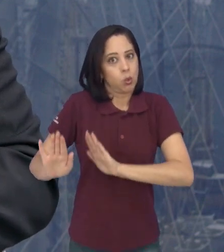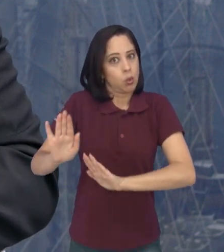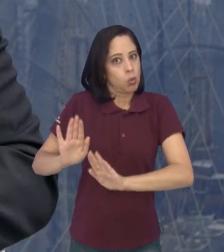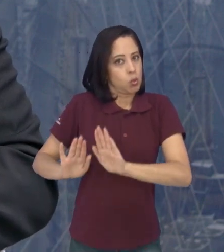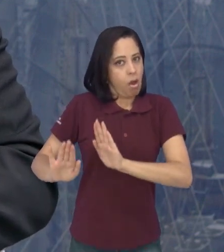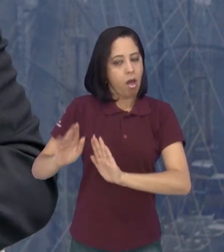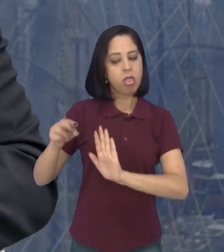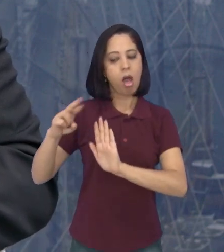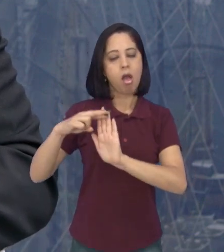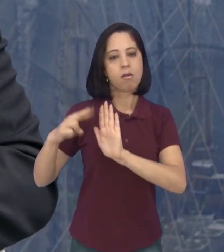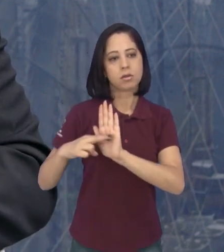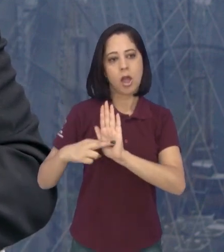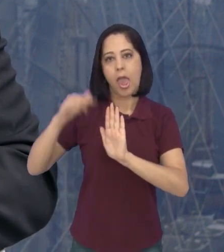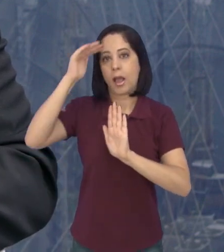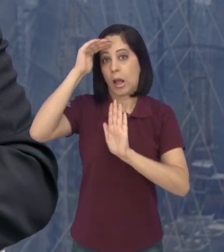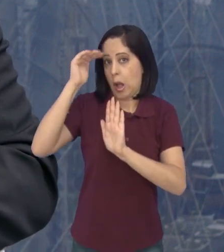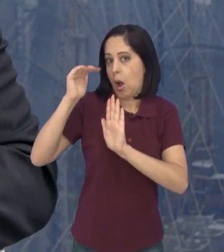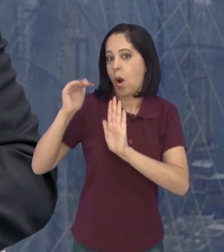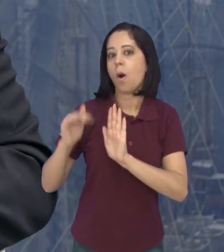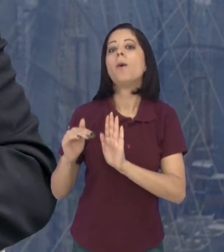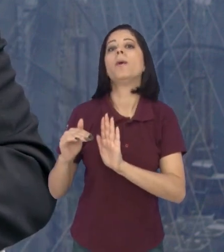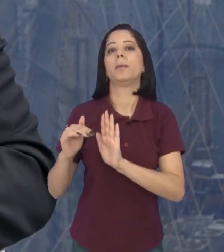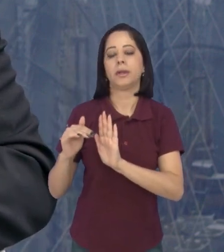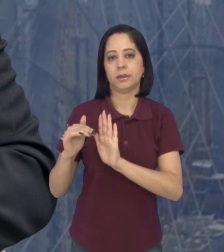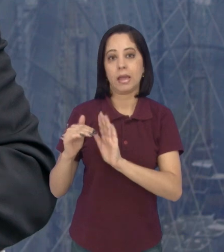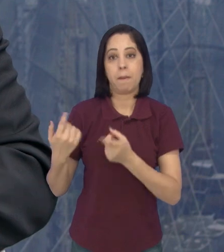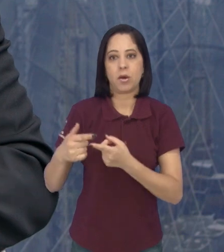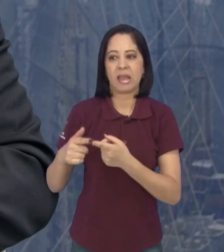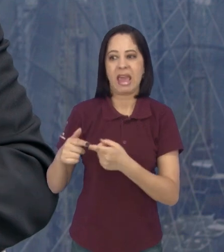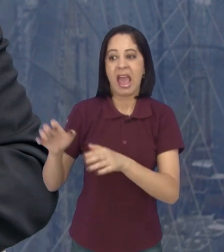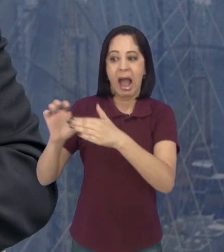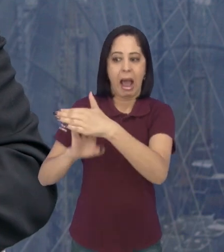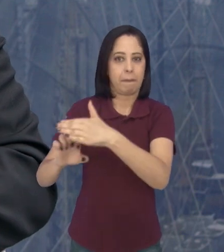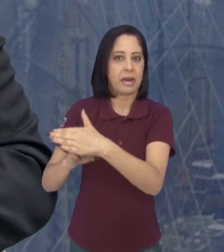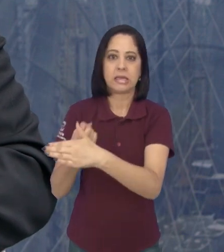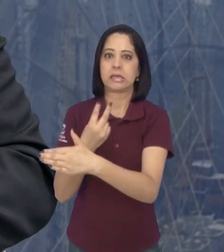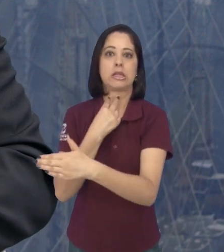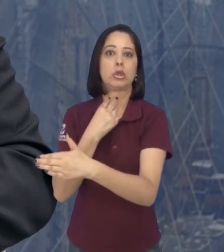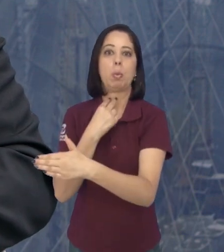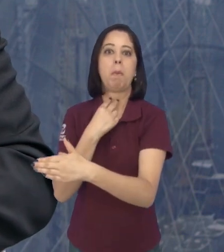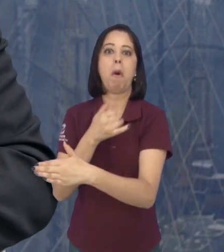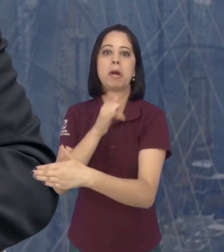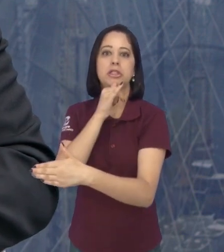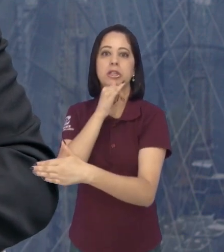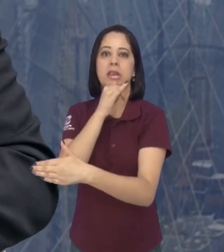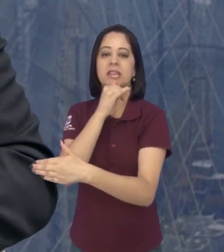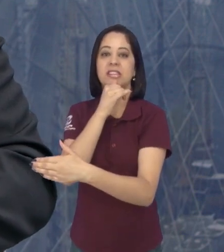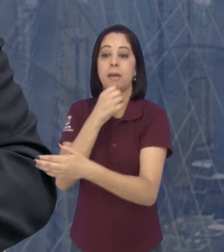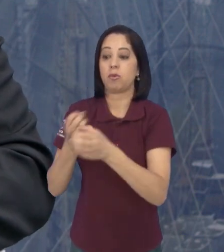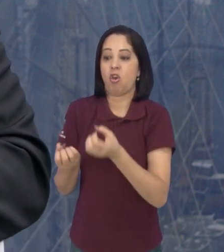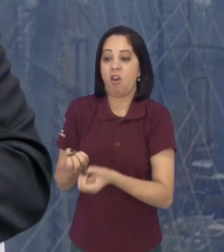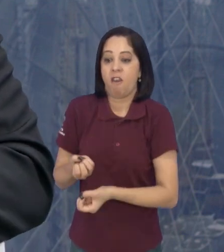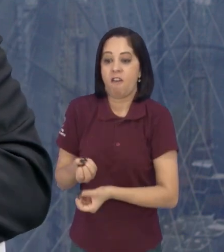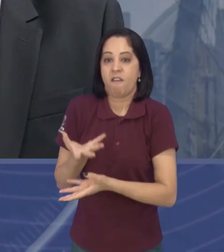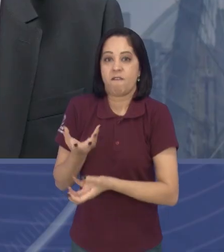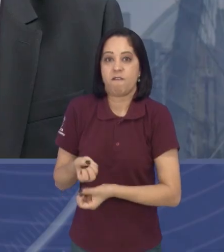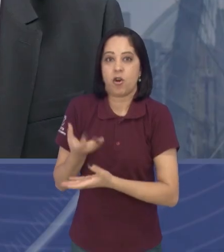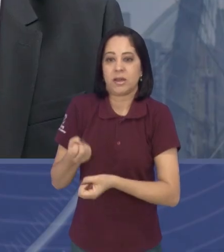cuidado com o que elas fazem com todos esses dados. Qualquer dado das pessoas, sensíveis ou